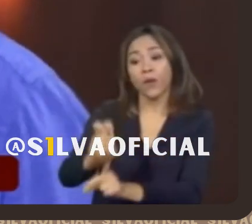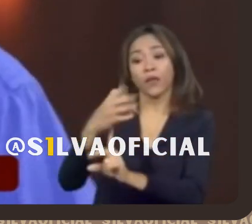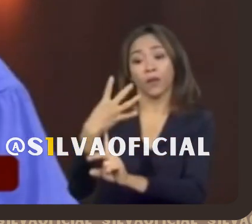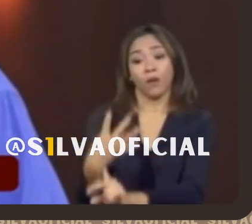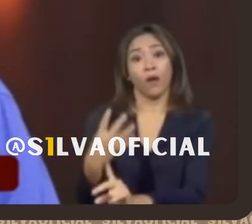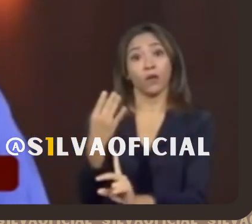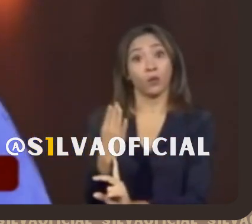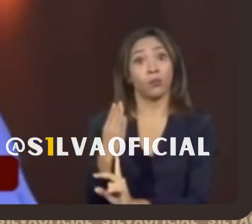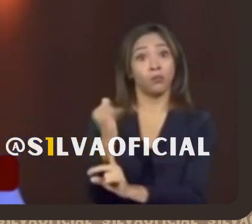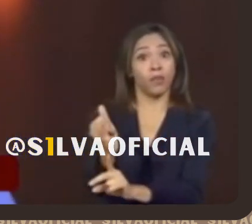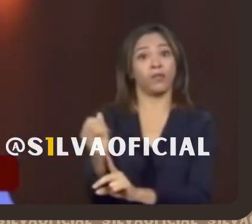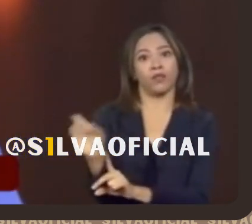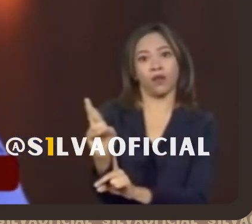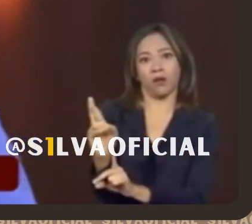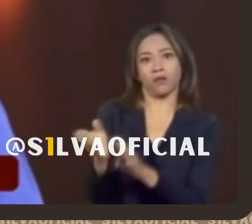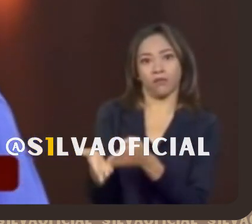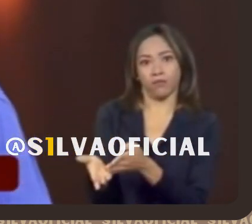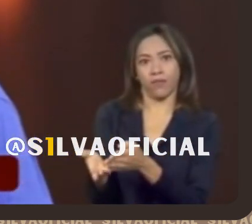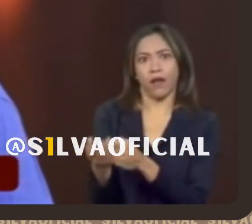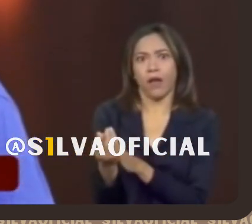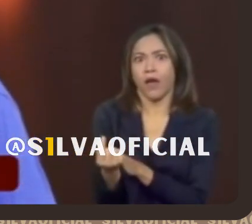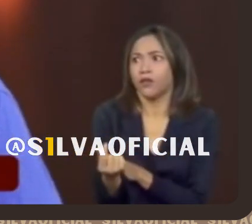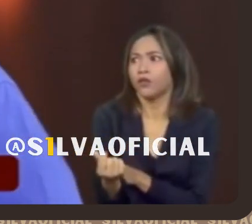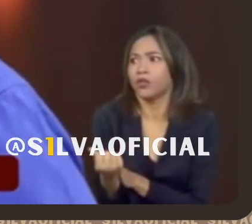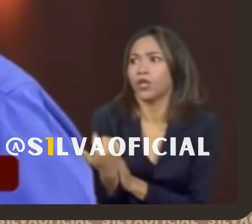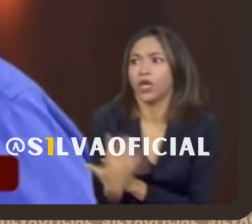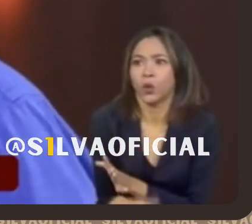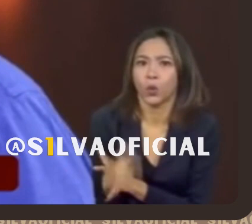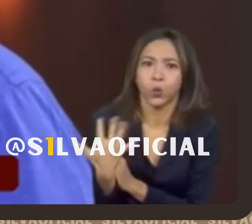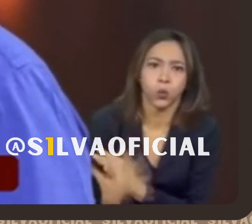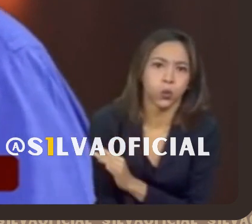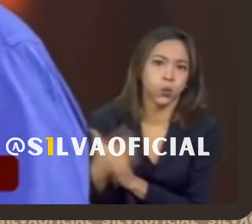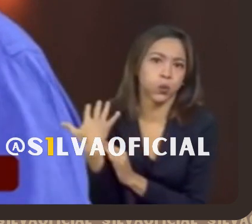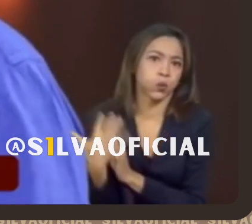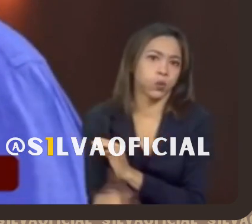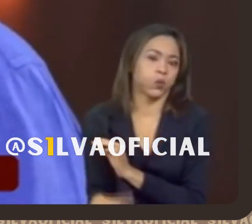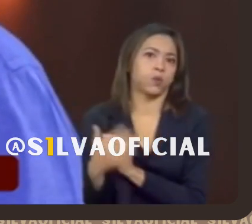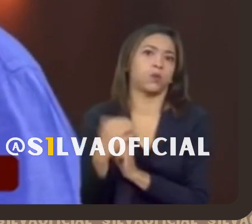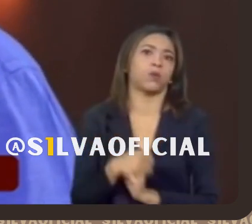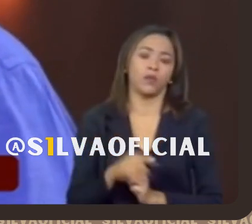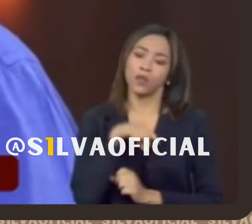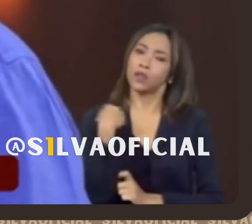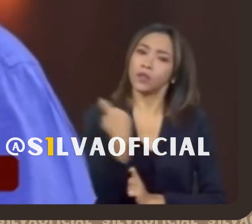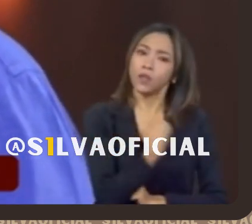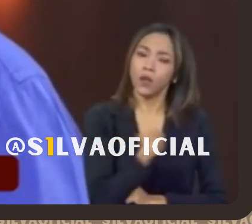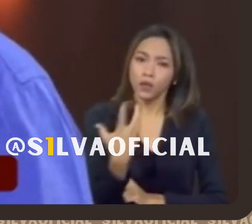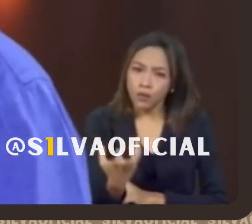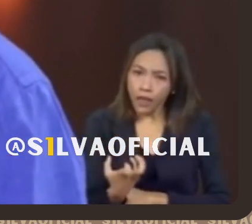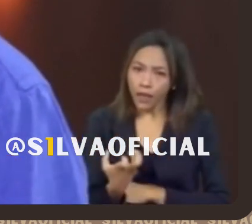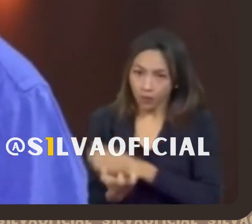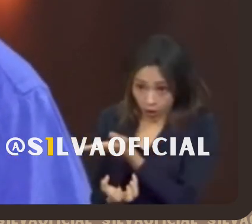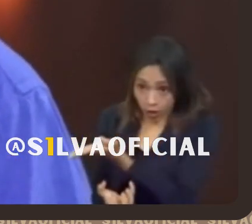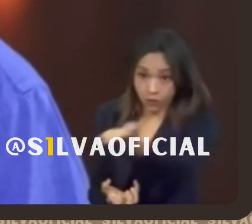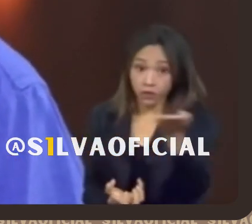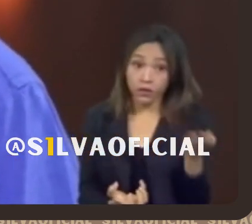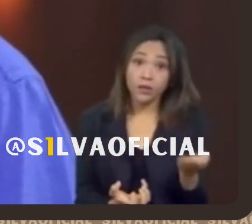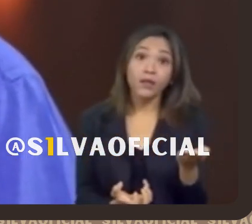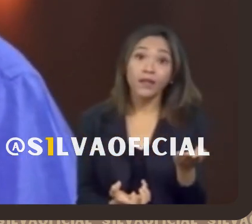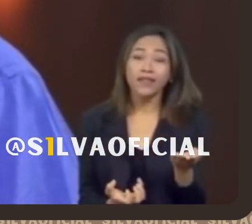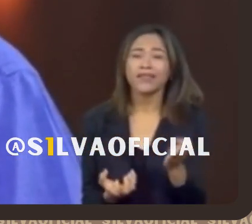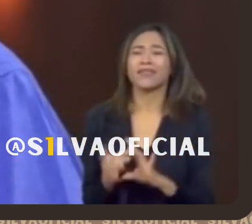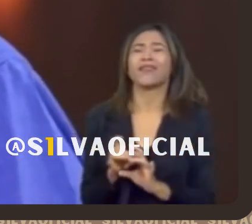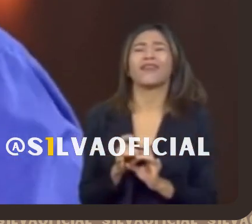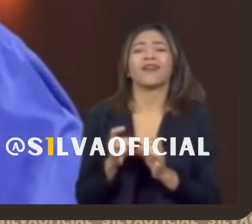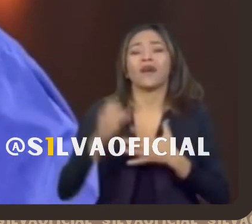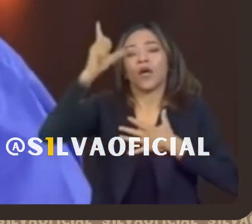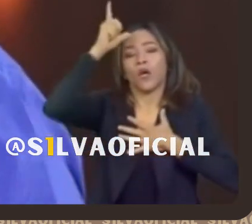de reais é muito dinheiro gente e nós estamos querendo que você Se liberte dessa dívida para